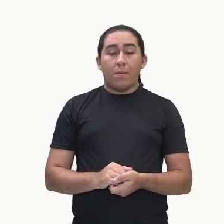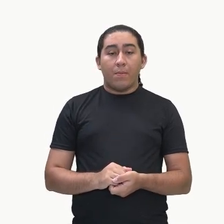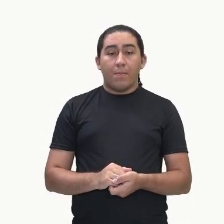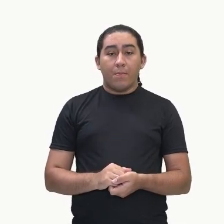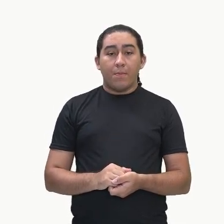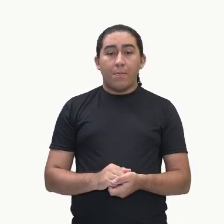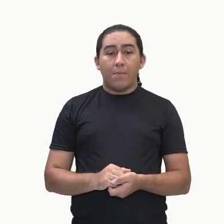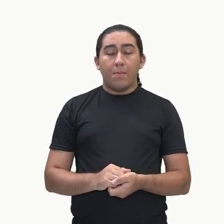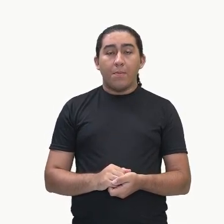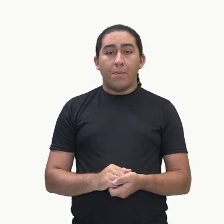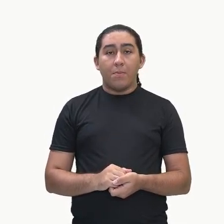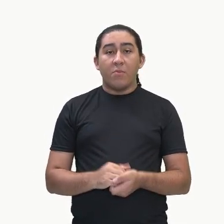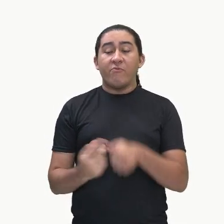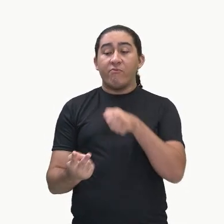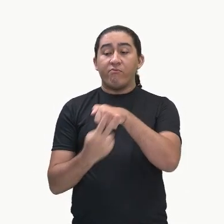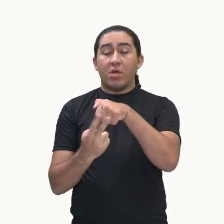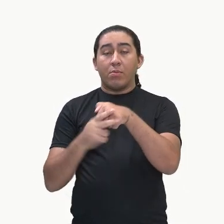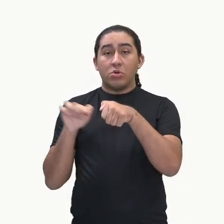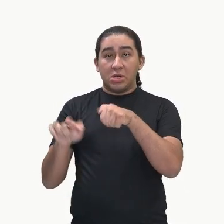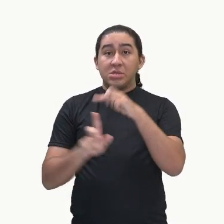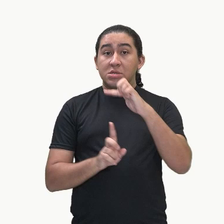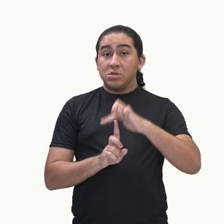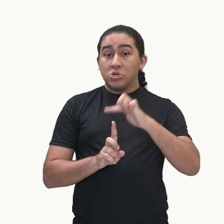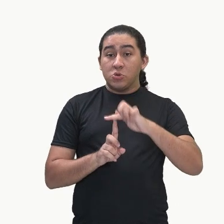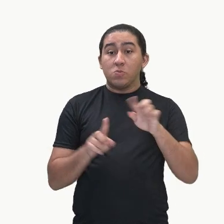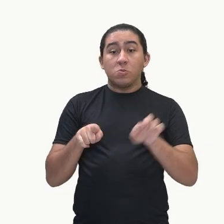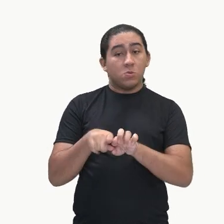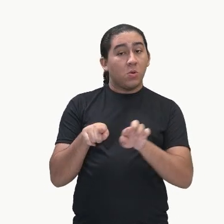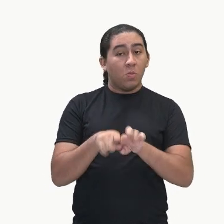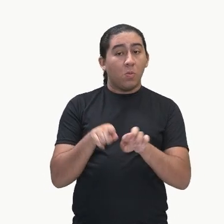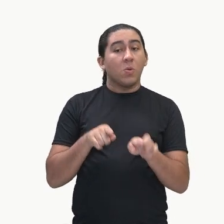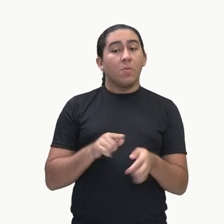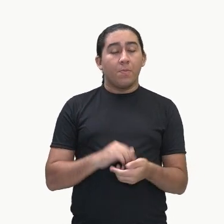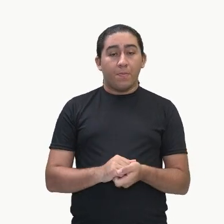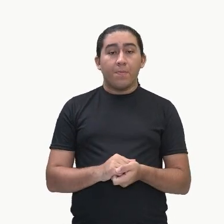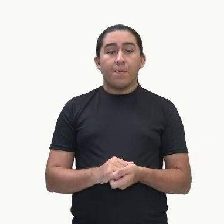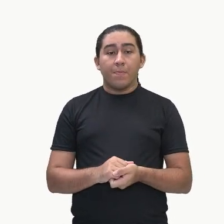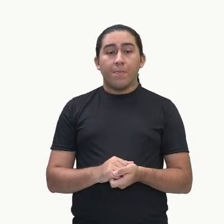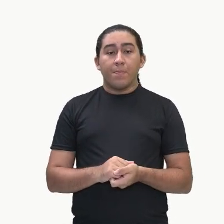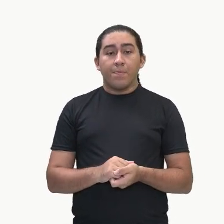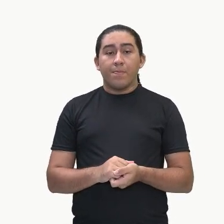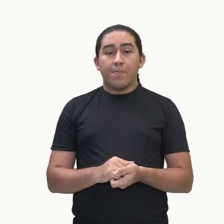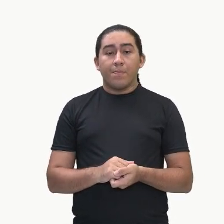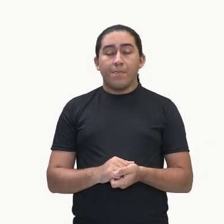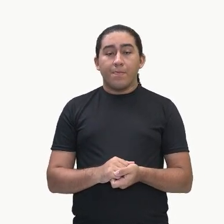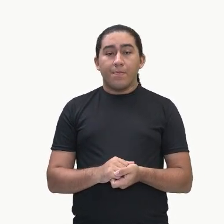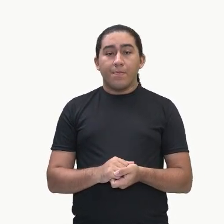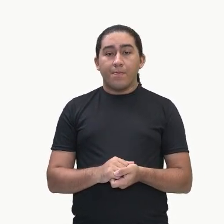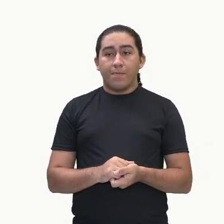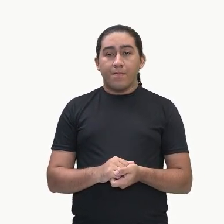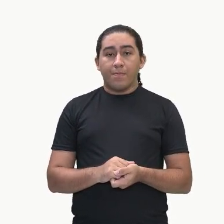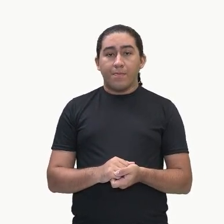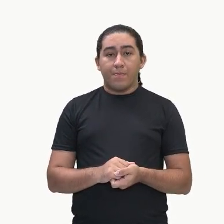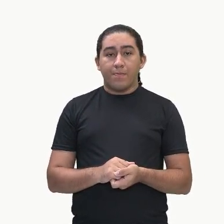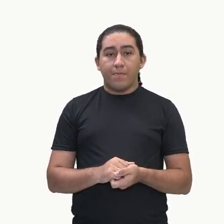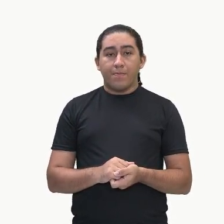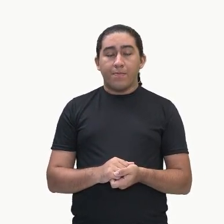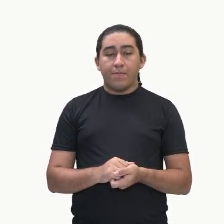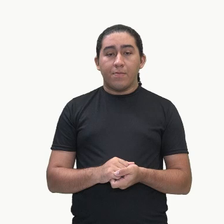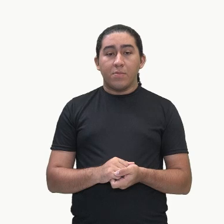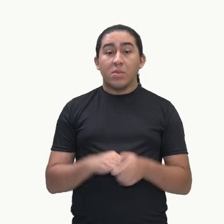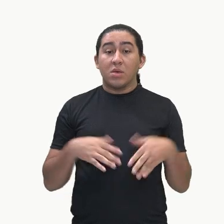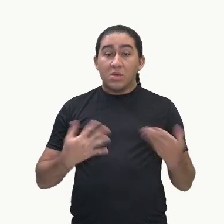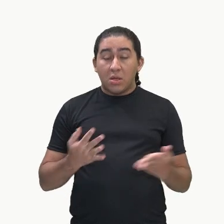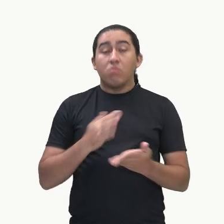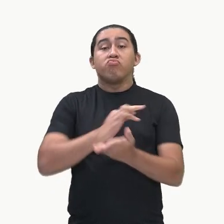No imperativo, né? Mais ou menos em 3 dias, a raiz começará a aparecer um pouquinho mais tarde, seu feijão vai começar a nascer. Então,